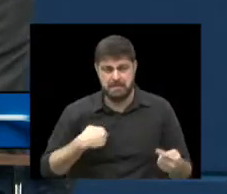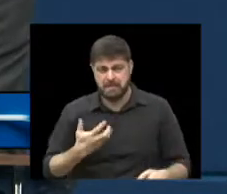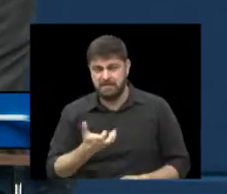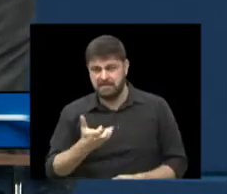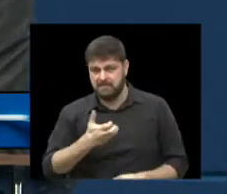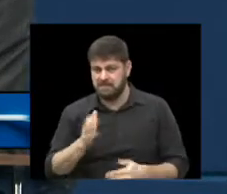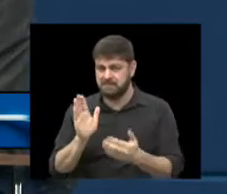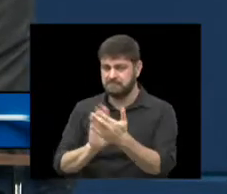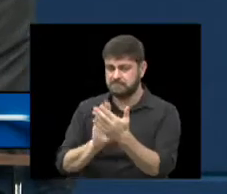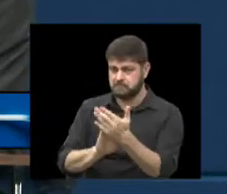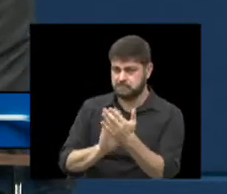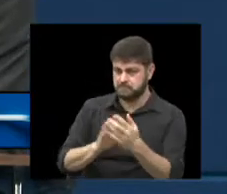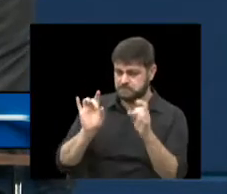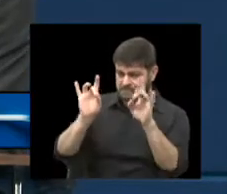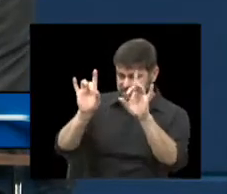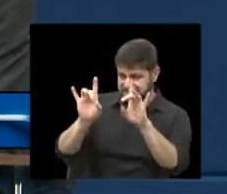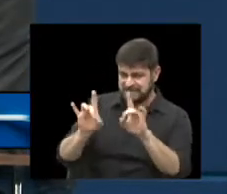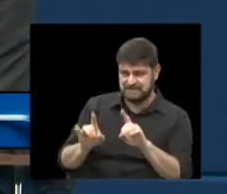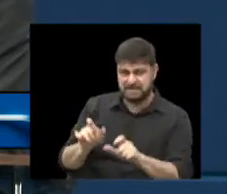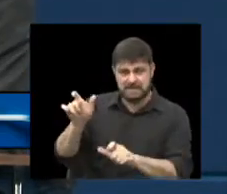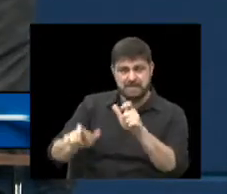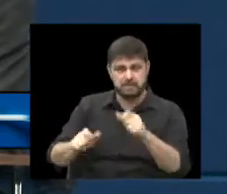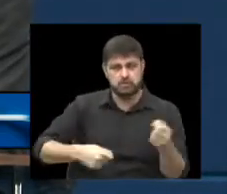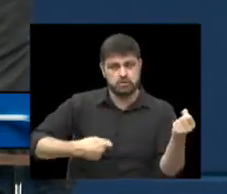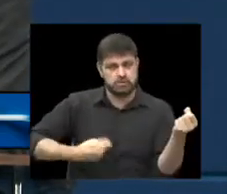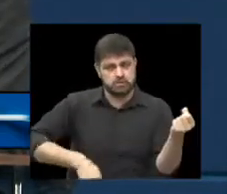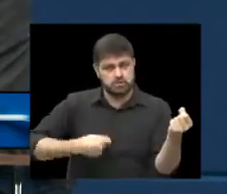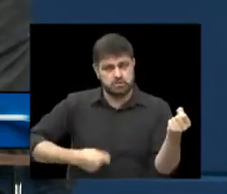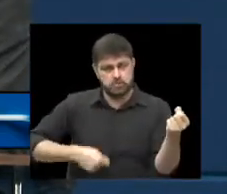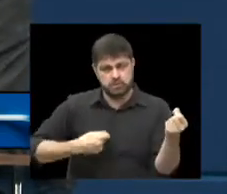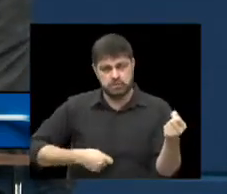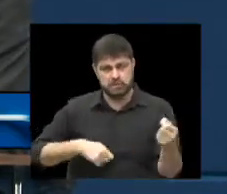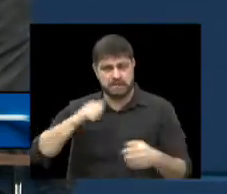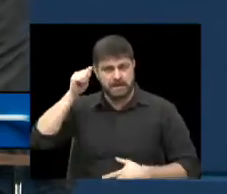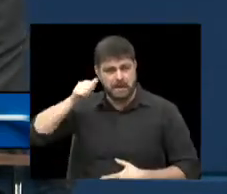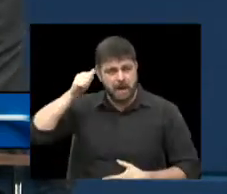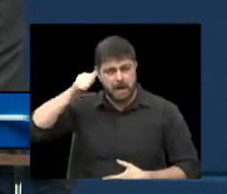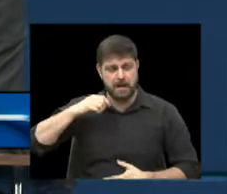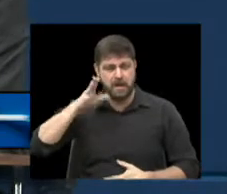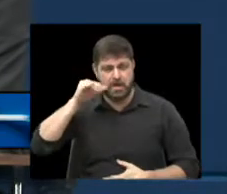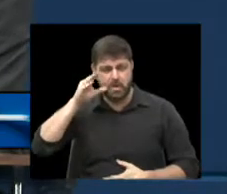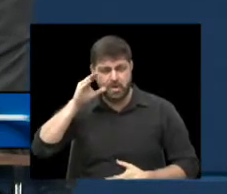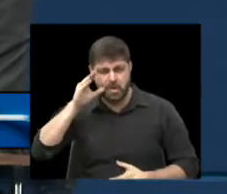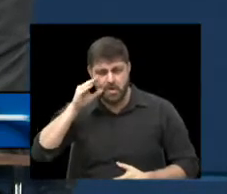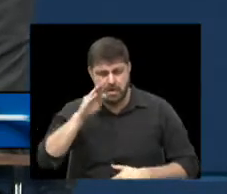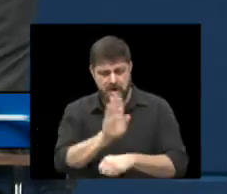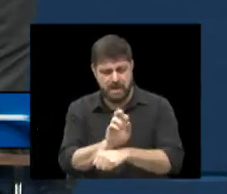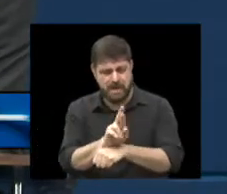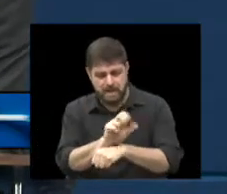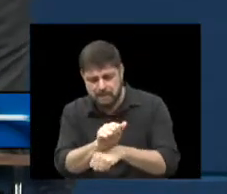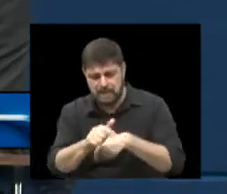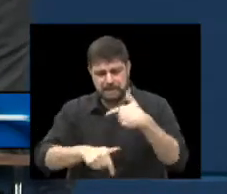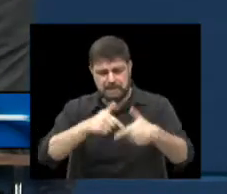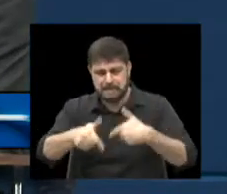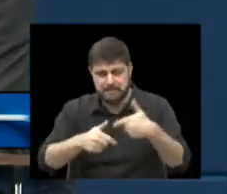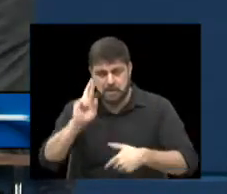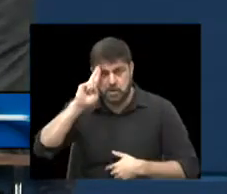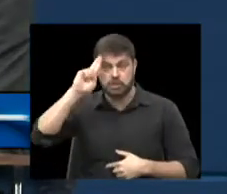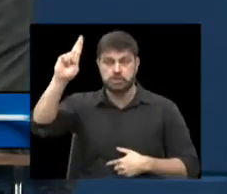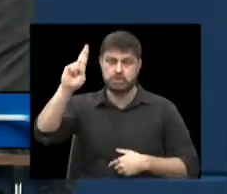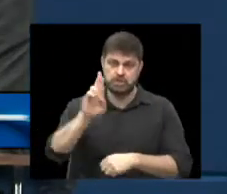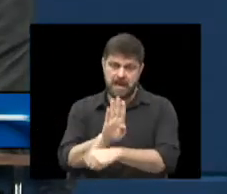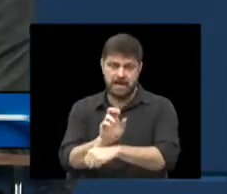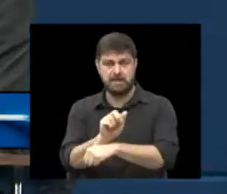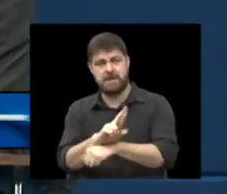uma saudação especial aos músicos, aos artistas, aos funcionários de bar, aos proprietários de